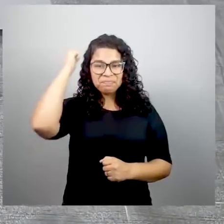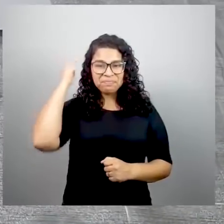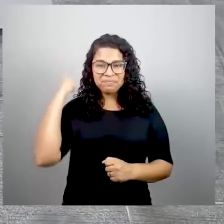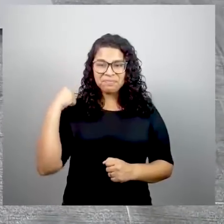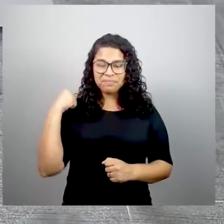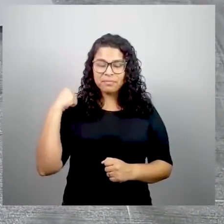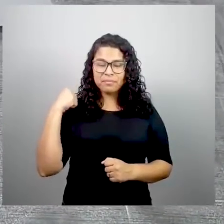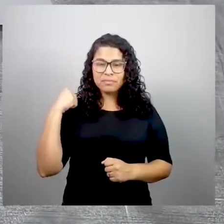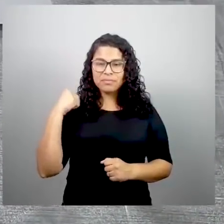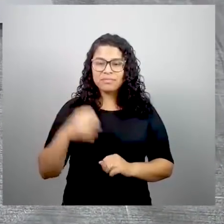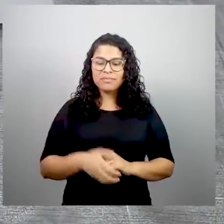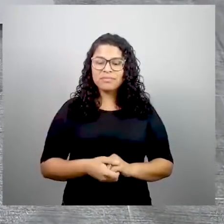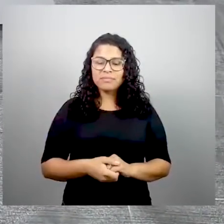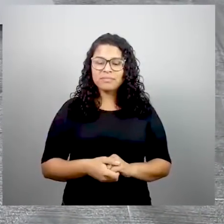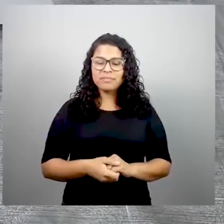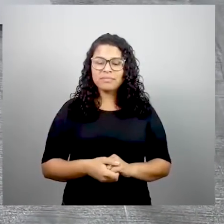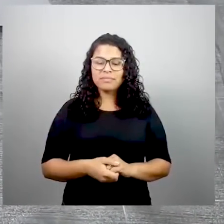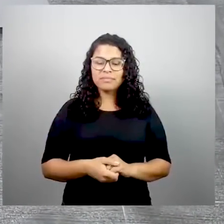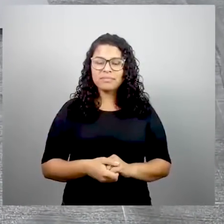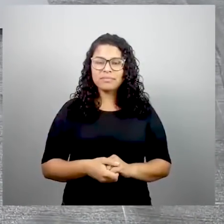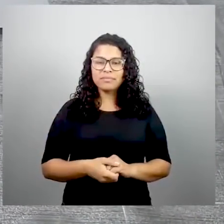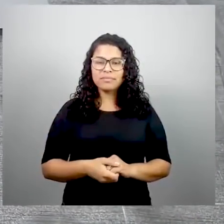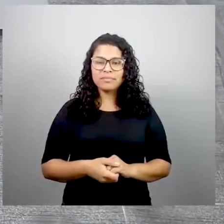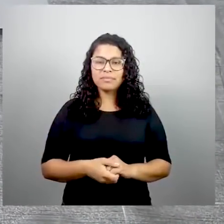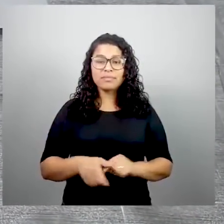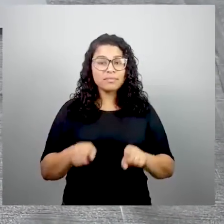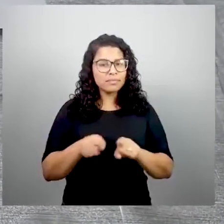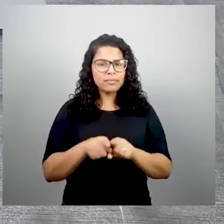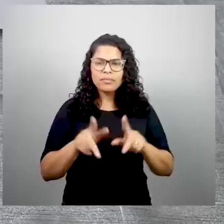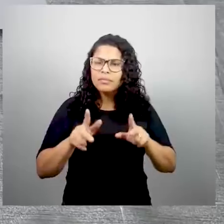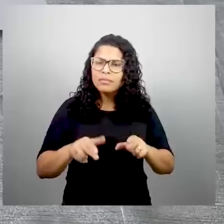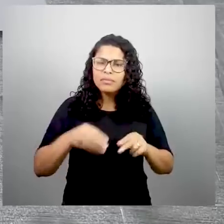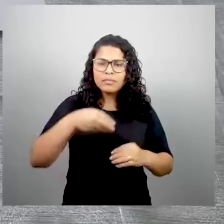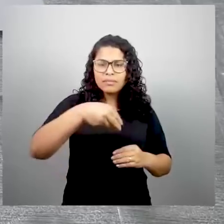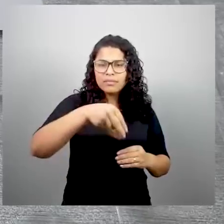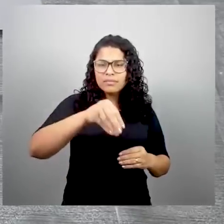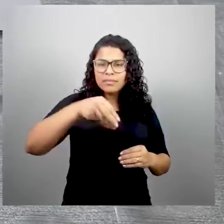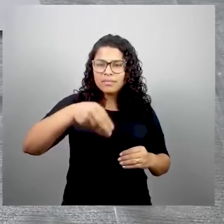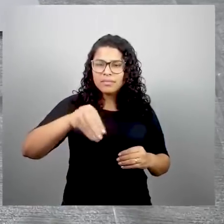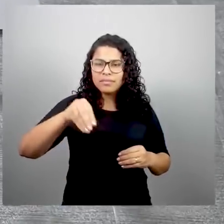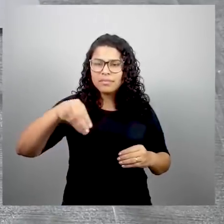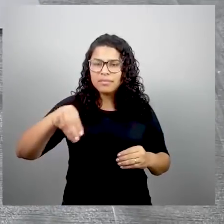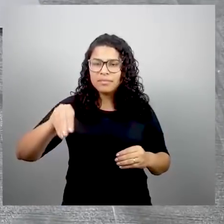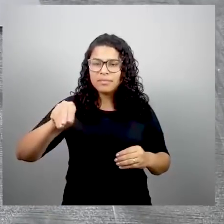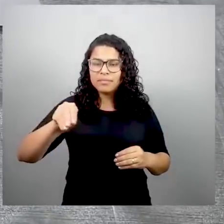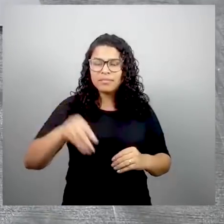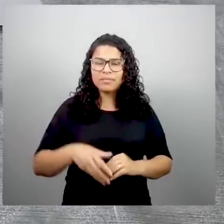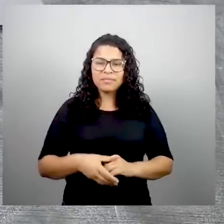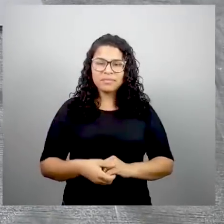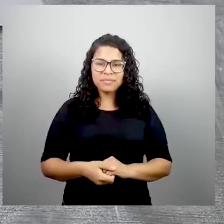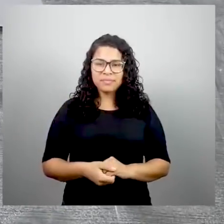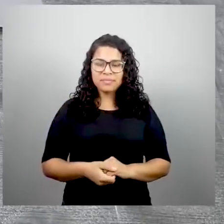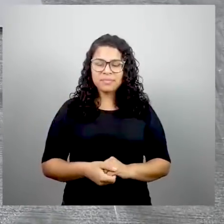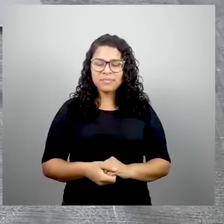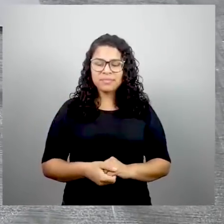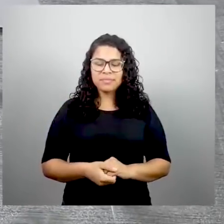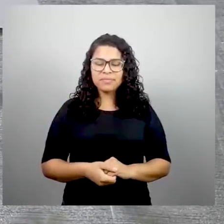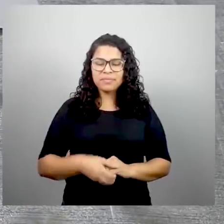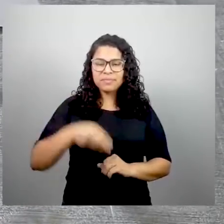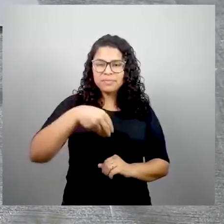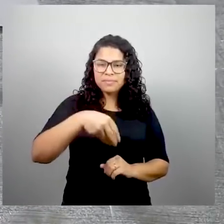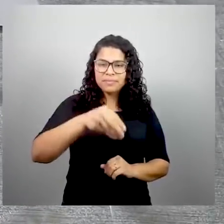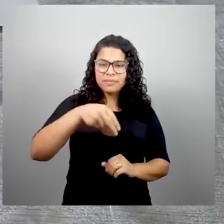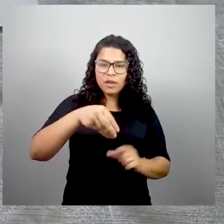né? Também é a mesma coisa, ó. Espalha, pode espalhar com a parte mais fina do pente ou com a parte mais grossa.